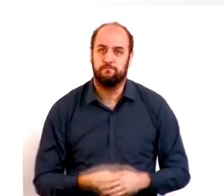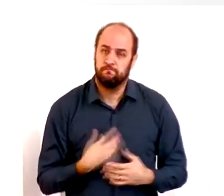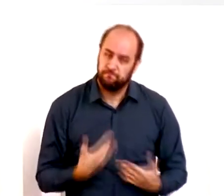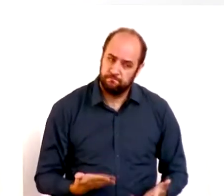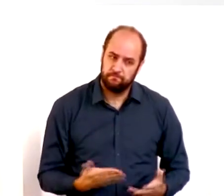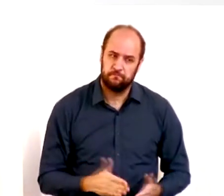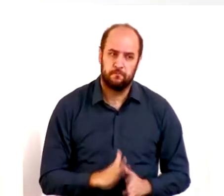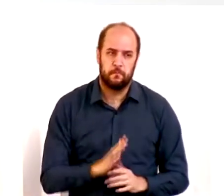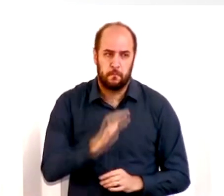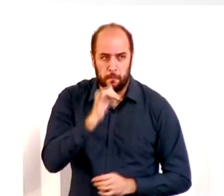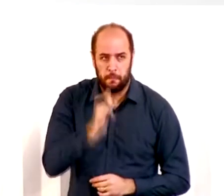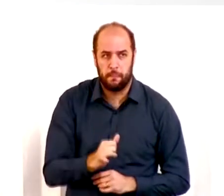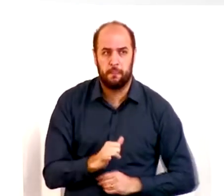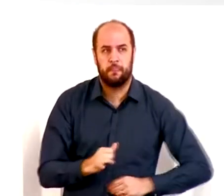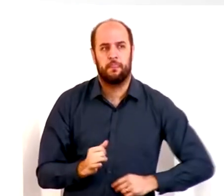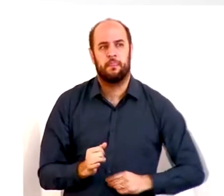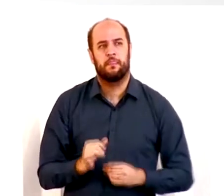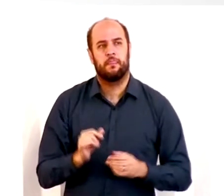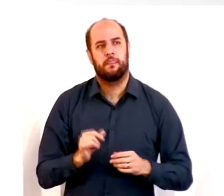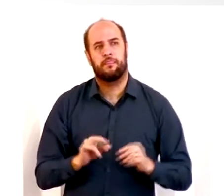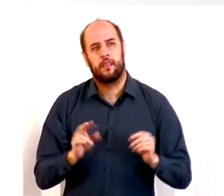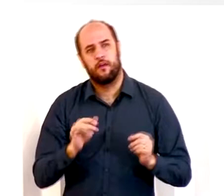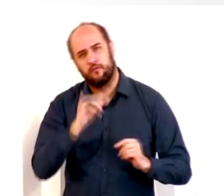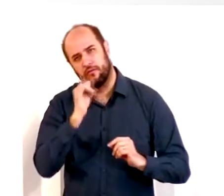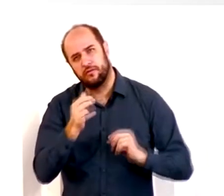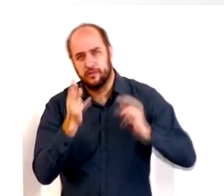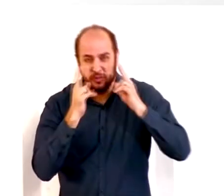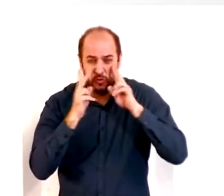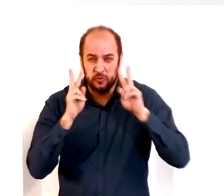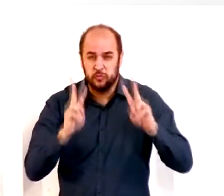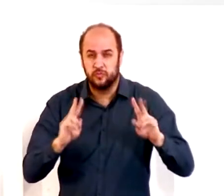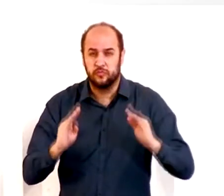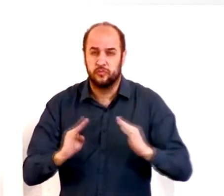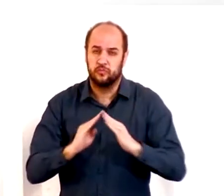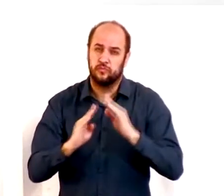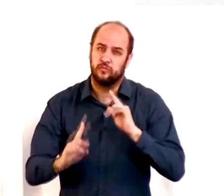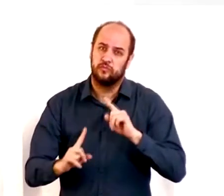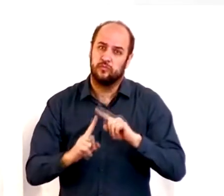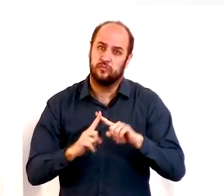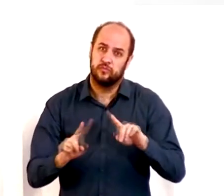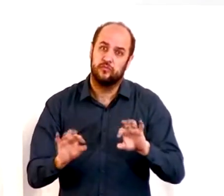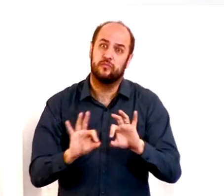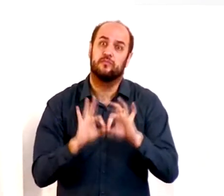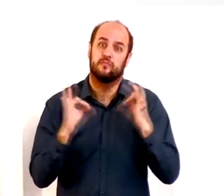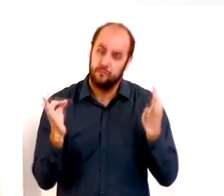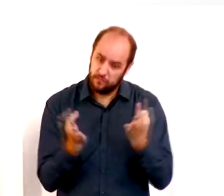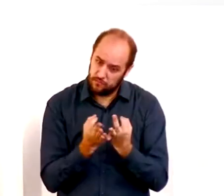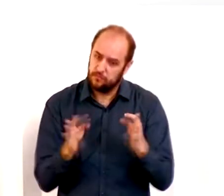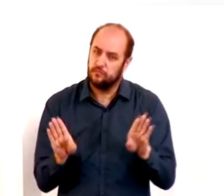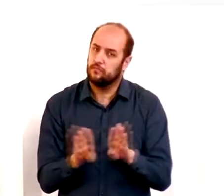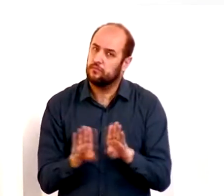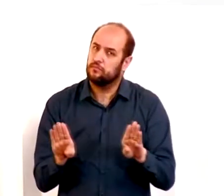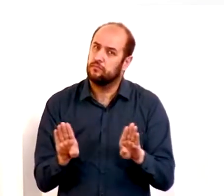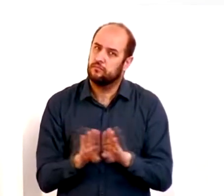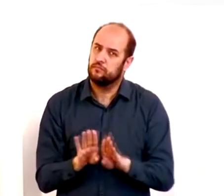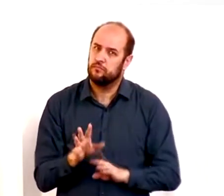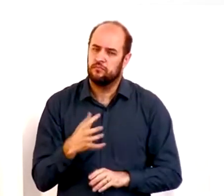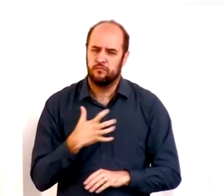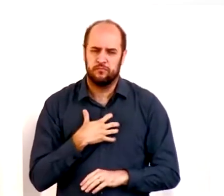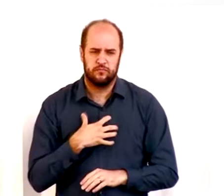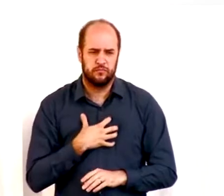que esse texto diz que tem que ter um testemunho da igreja, da família também, de forma